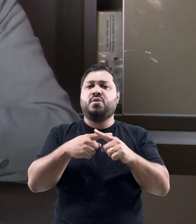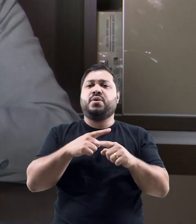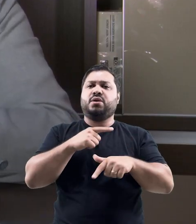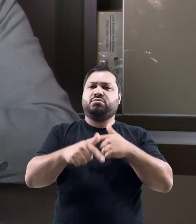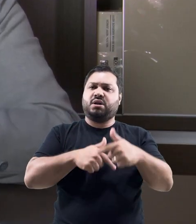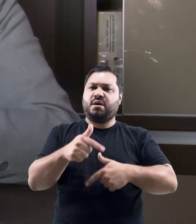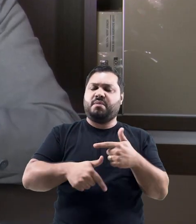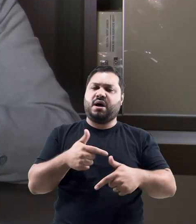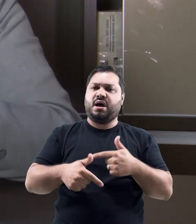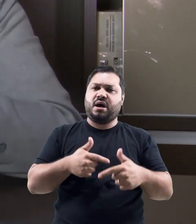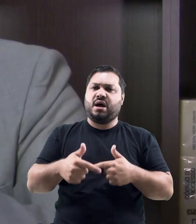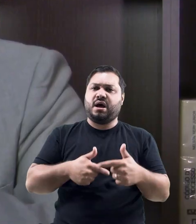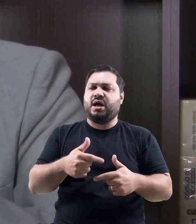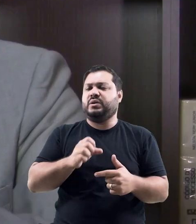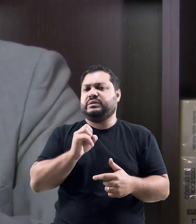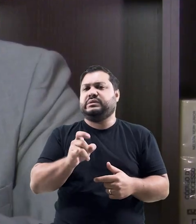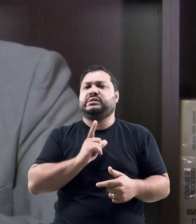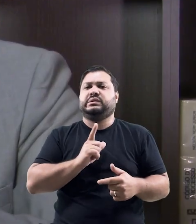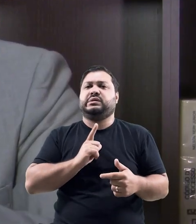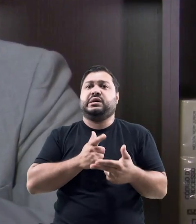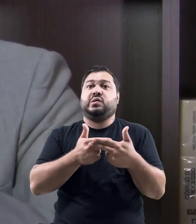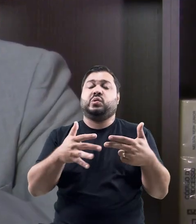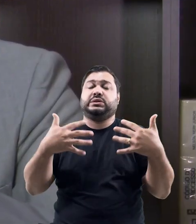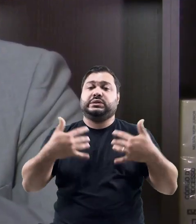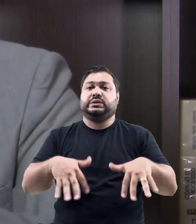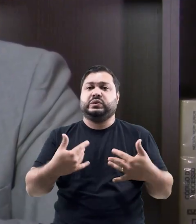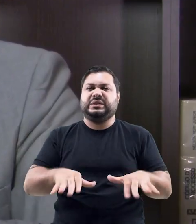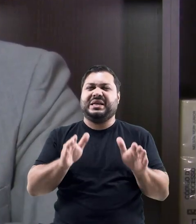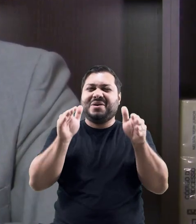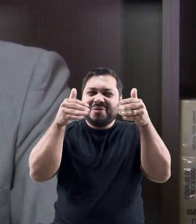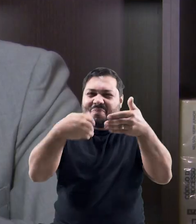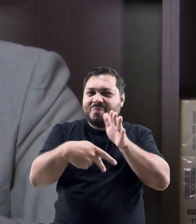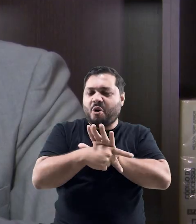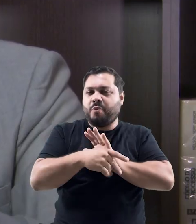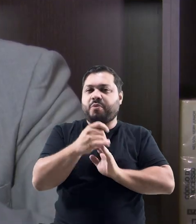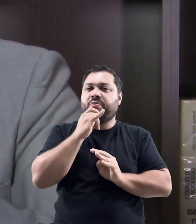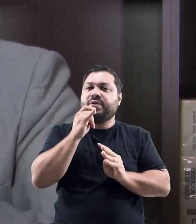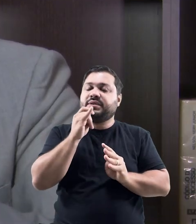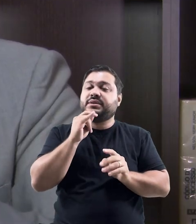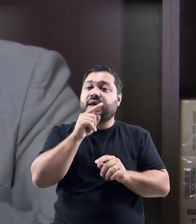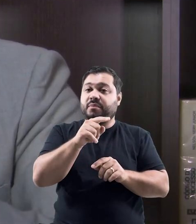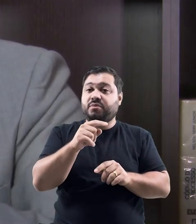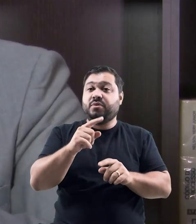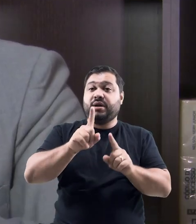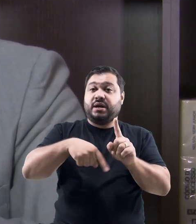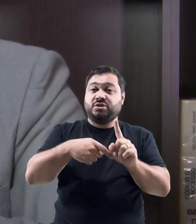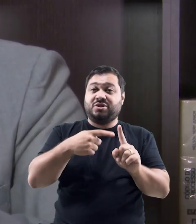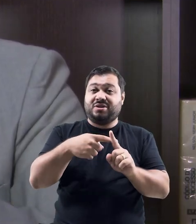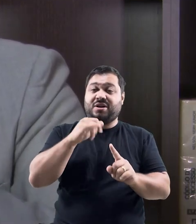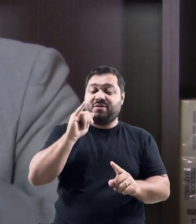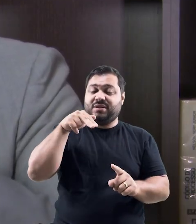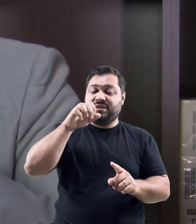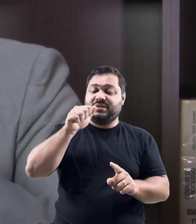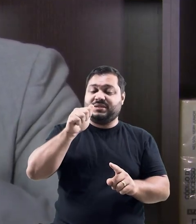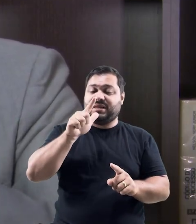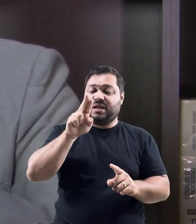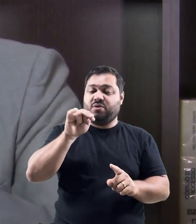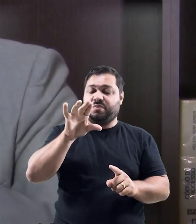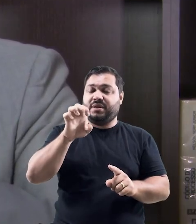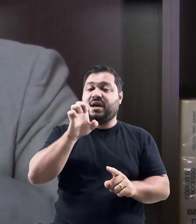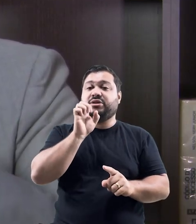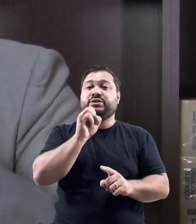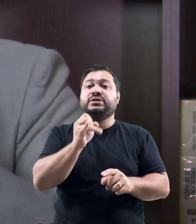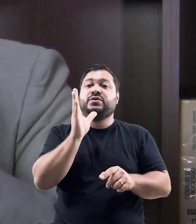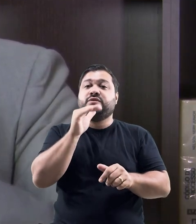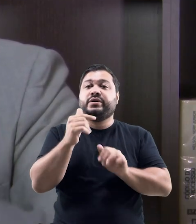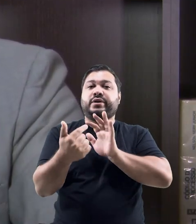pelo desempenho das suas funções em características, em situações muito específicas, como, por exemplo, no caso do adicional de insalubridade, situações em